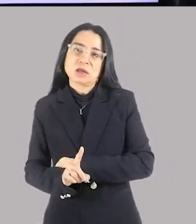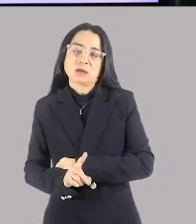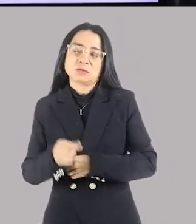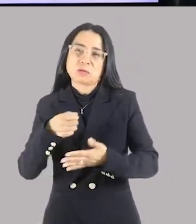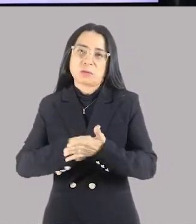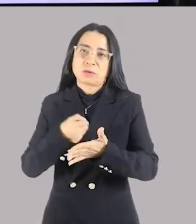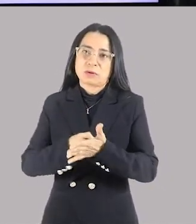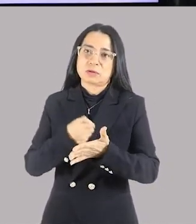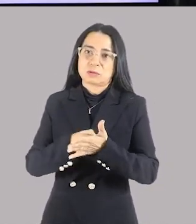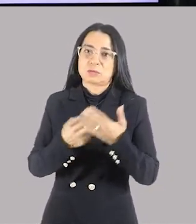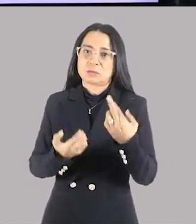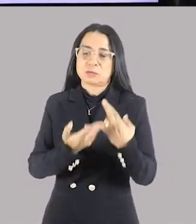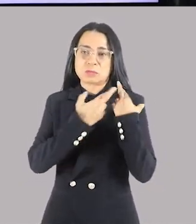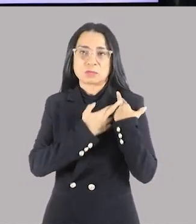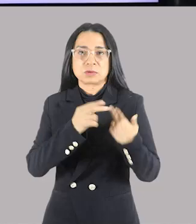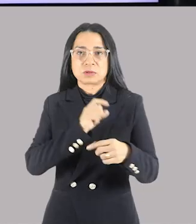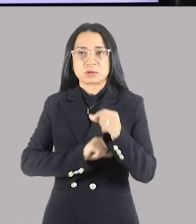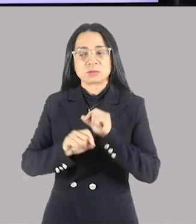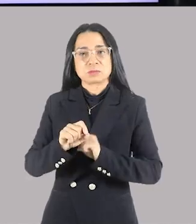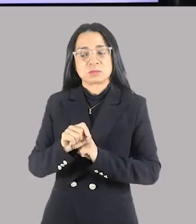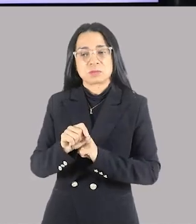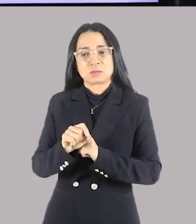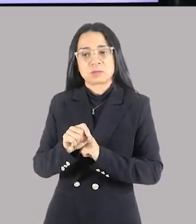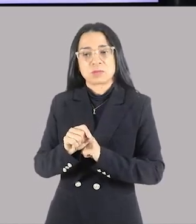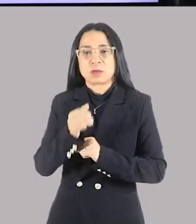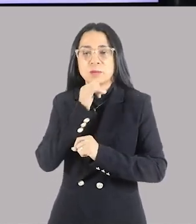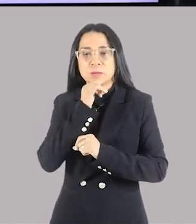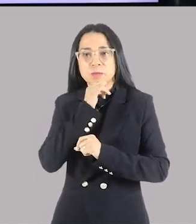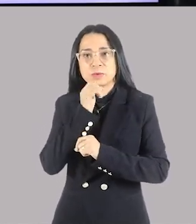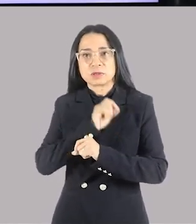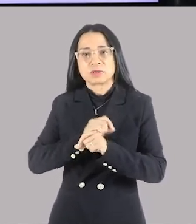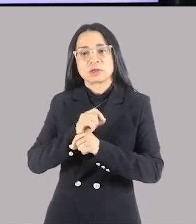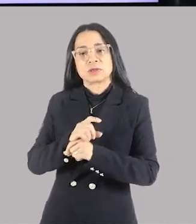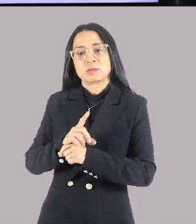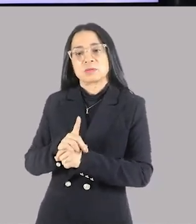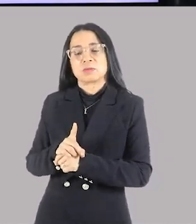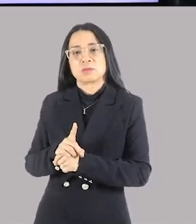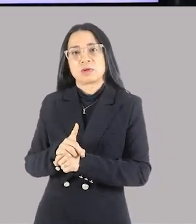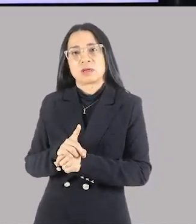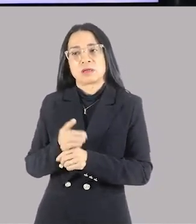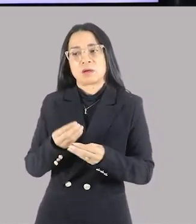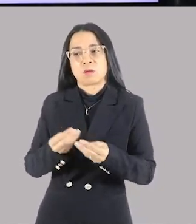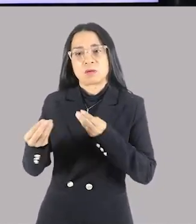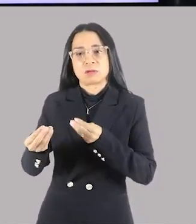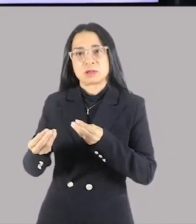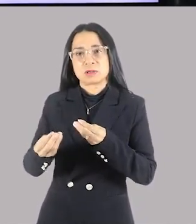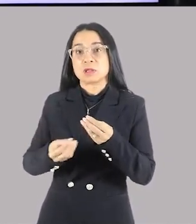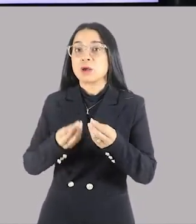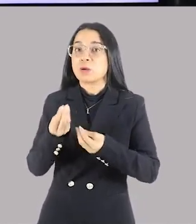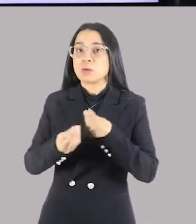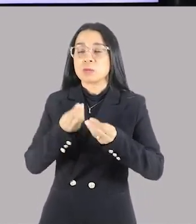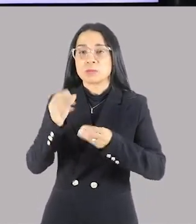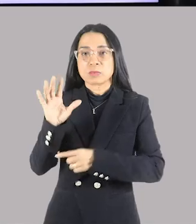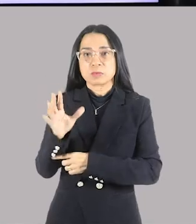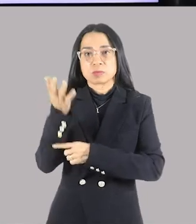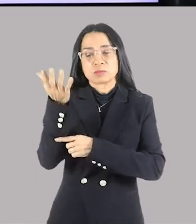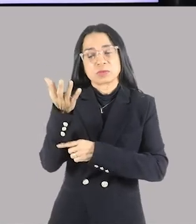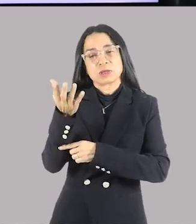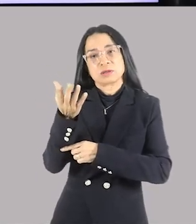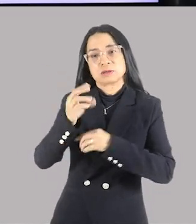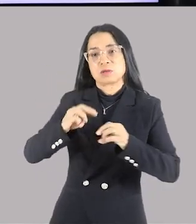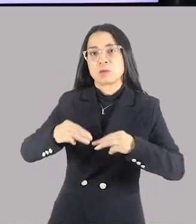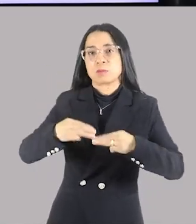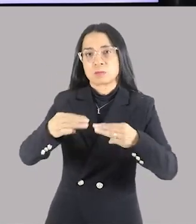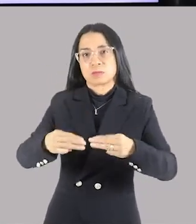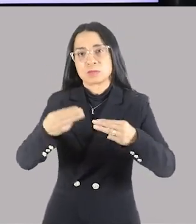sim exercem de maneira, por exemplo, delegada, como acontecem com os ministérios, com as secretarias, perfeito?